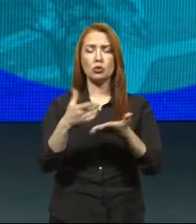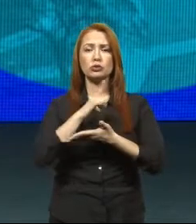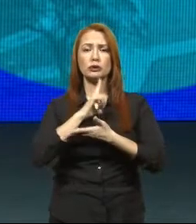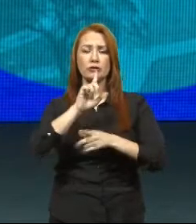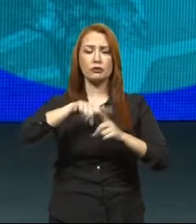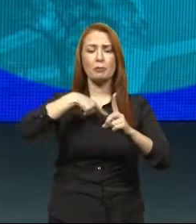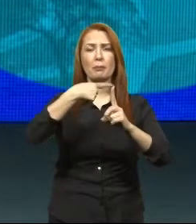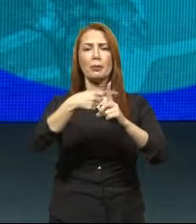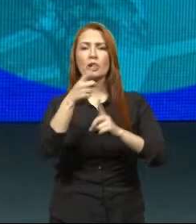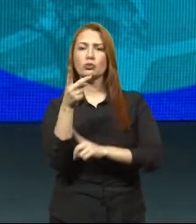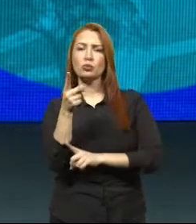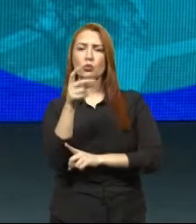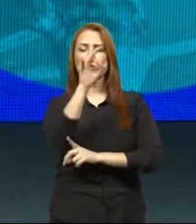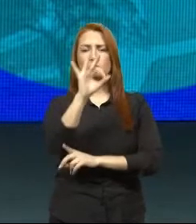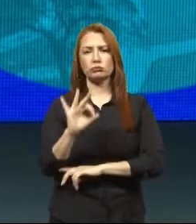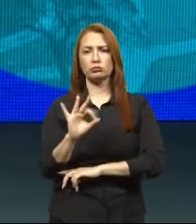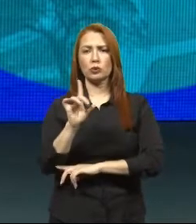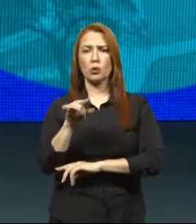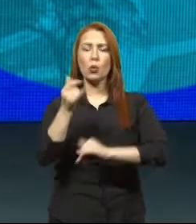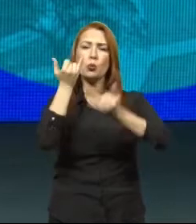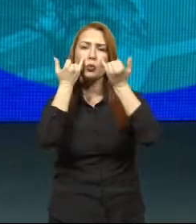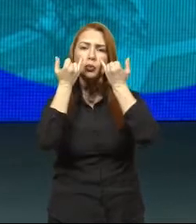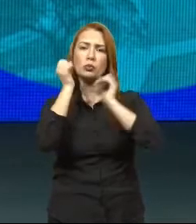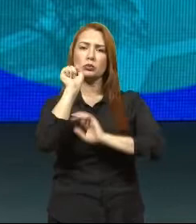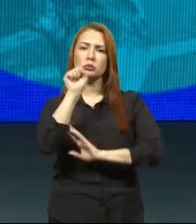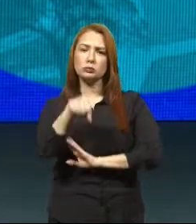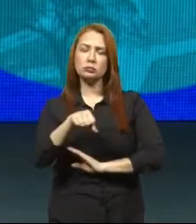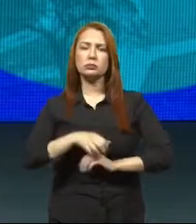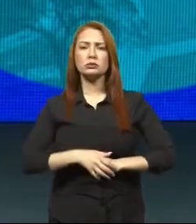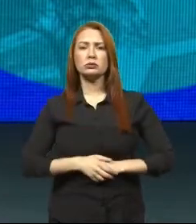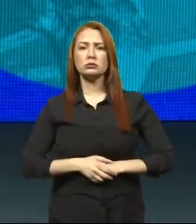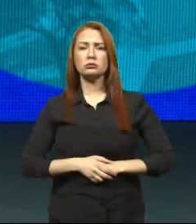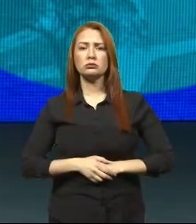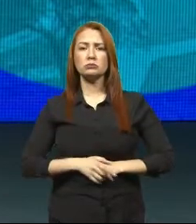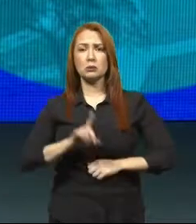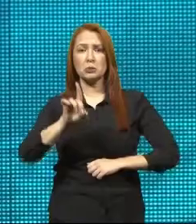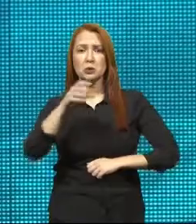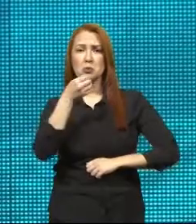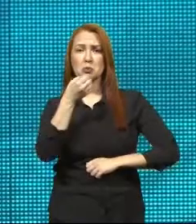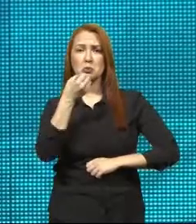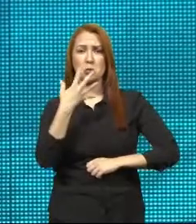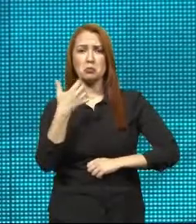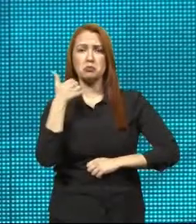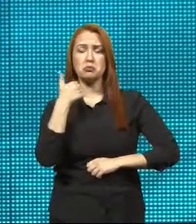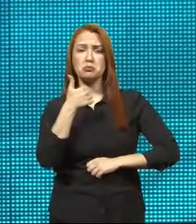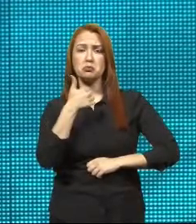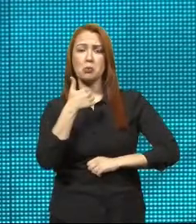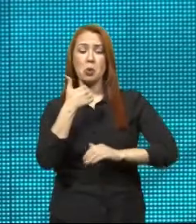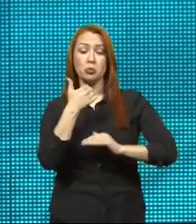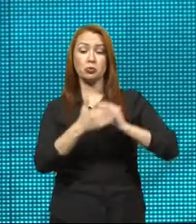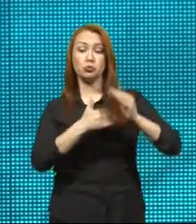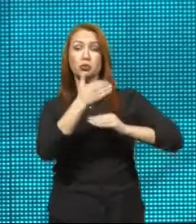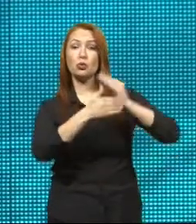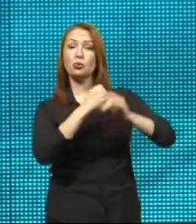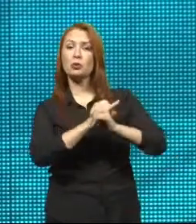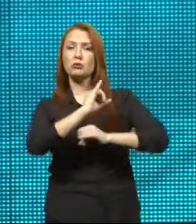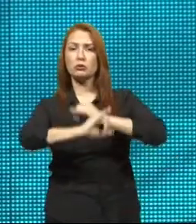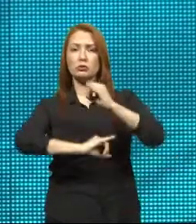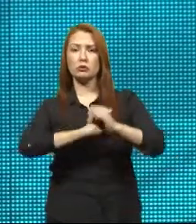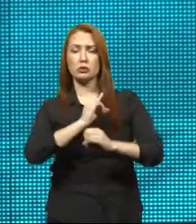seja, é um dado que é um indicador fantástico do crescimento da internet